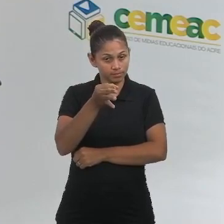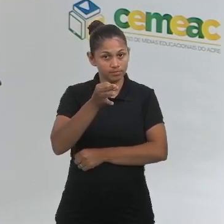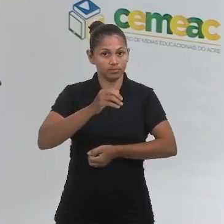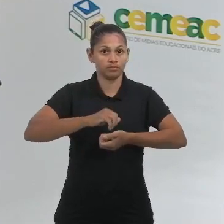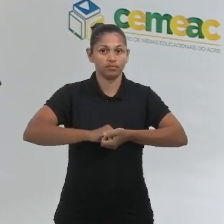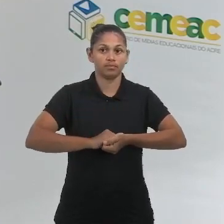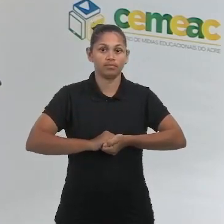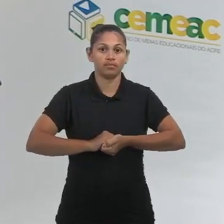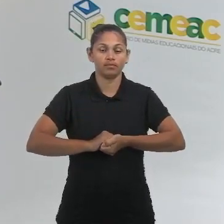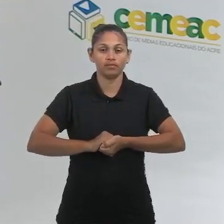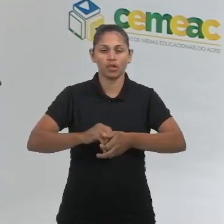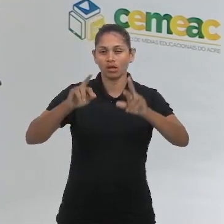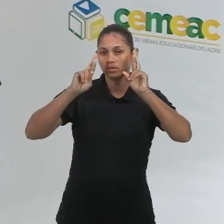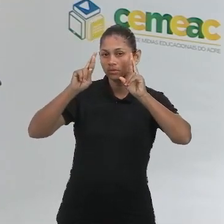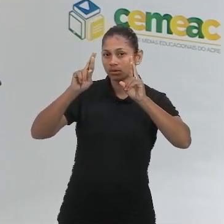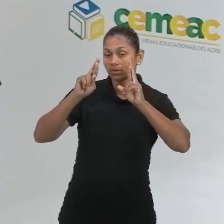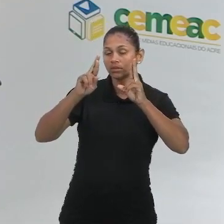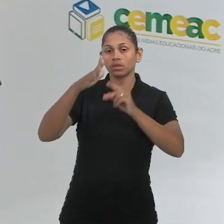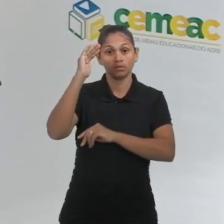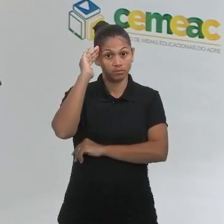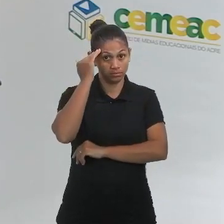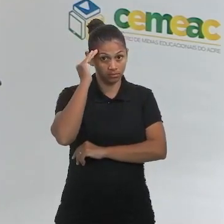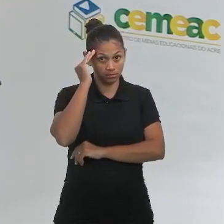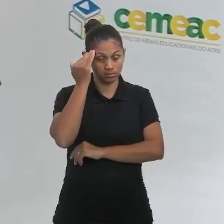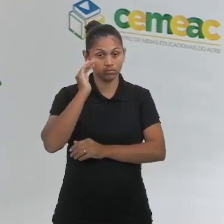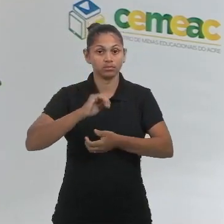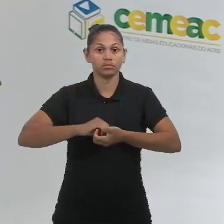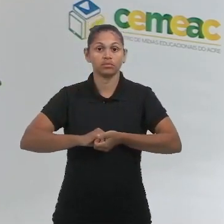trabalhador. Espero que vocês tenham entendido.